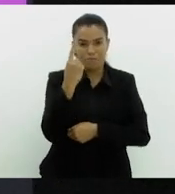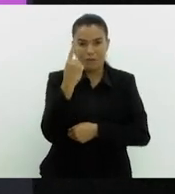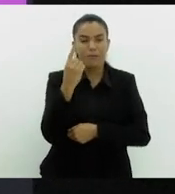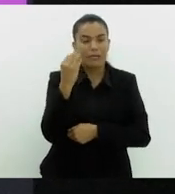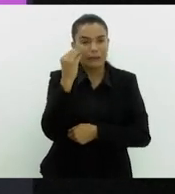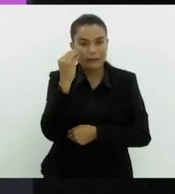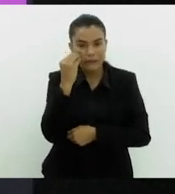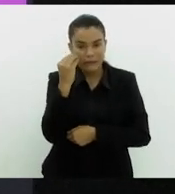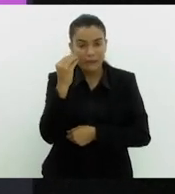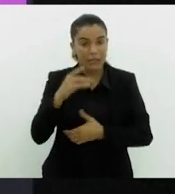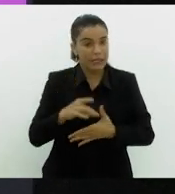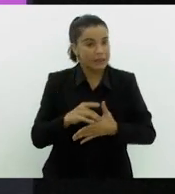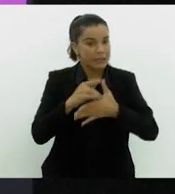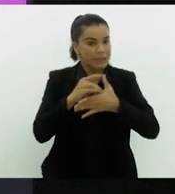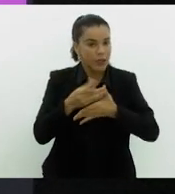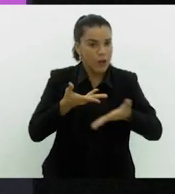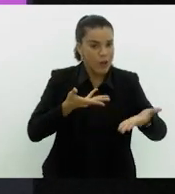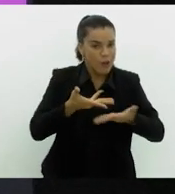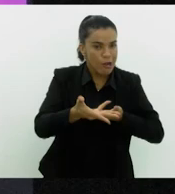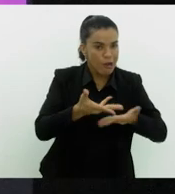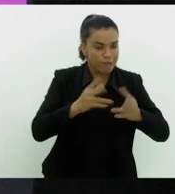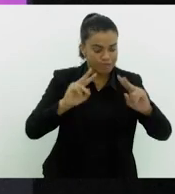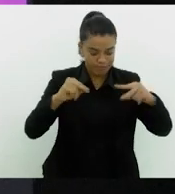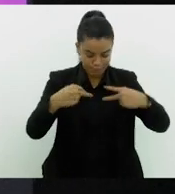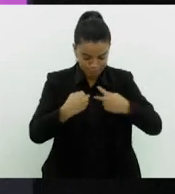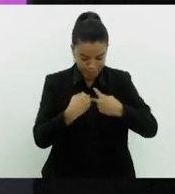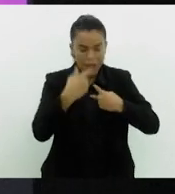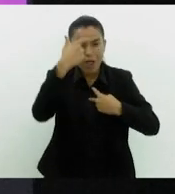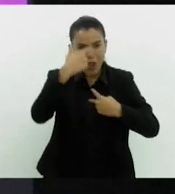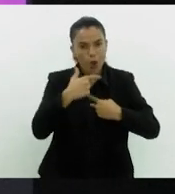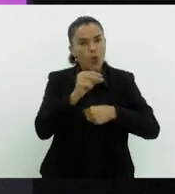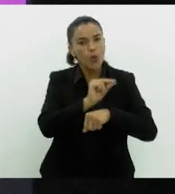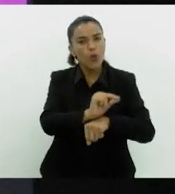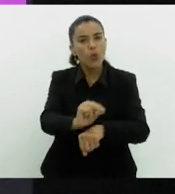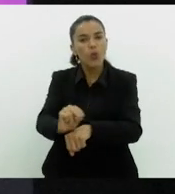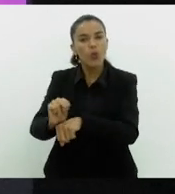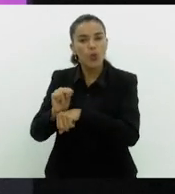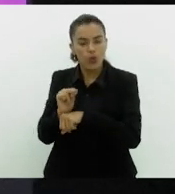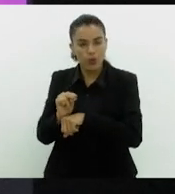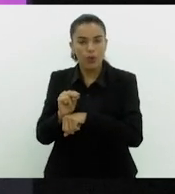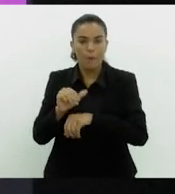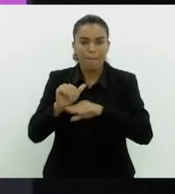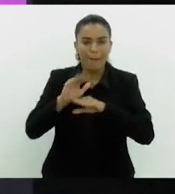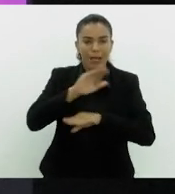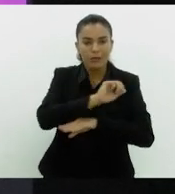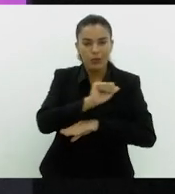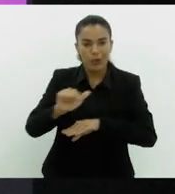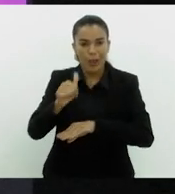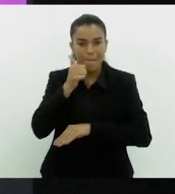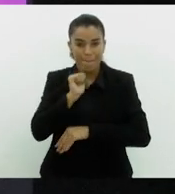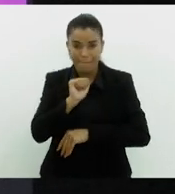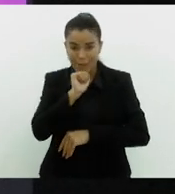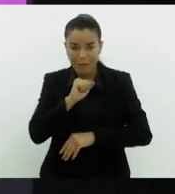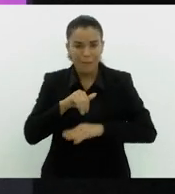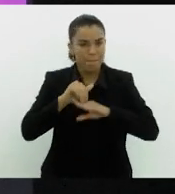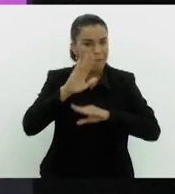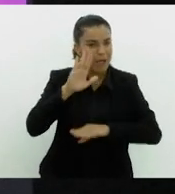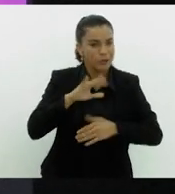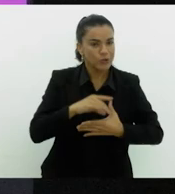essas lideranças se entendessem como cuidadoras. E aí, para uma discussão para além de mães, para além das cuidadoras, que são muito